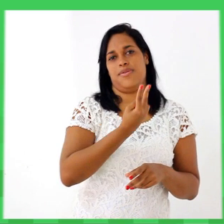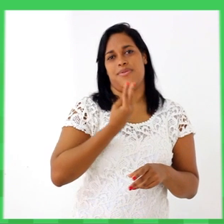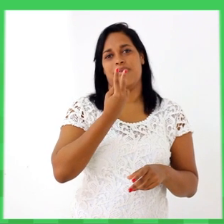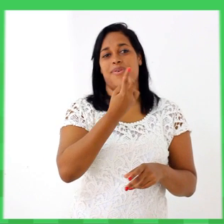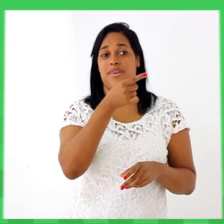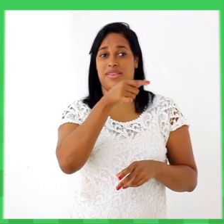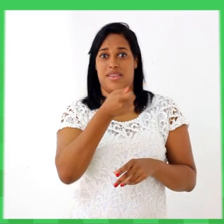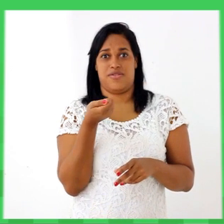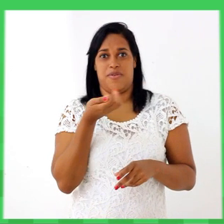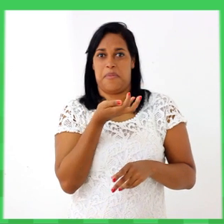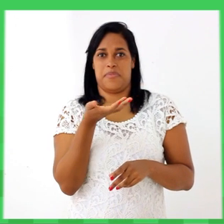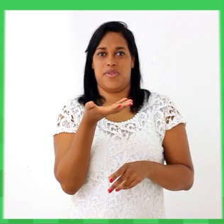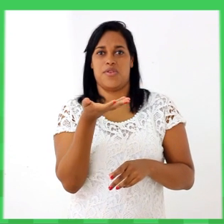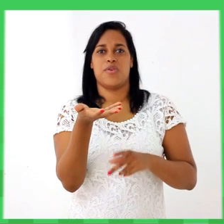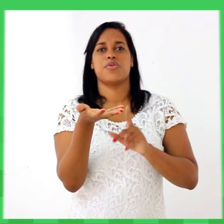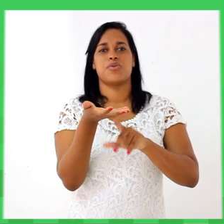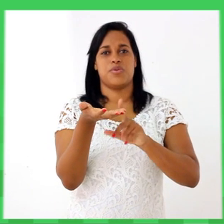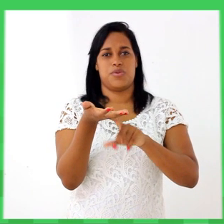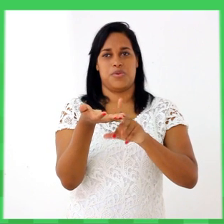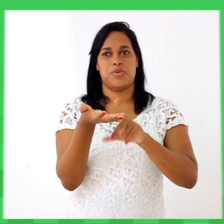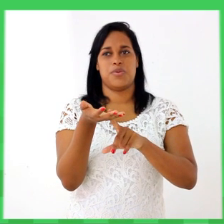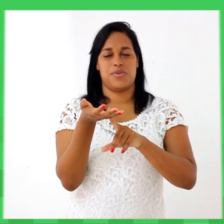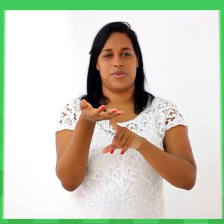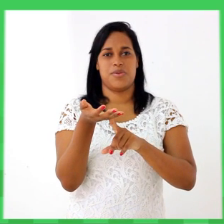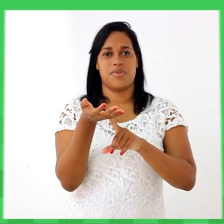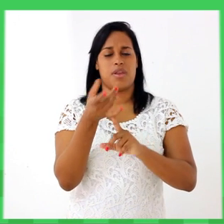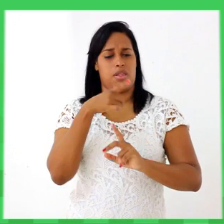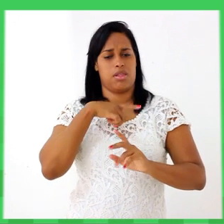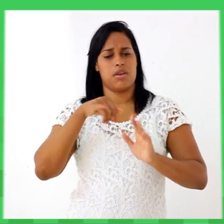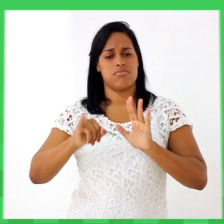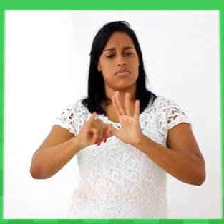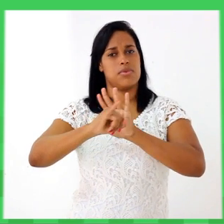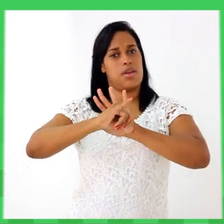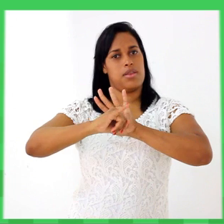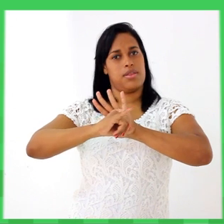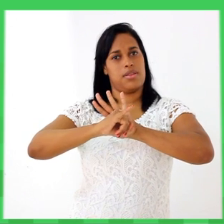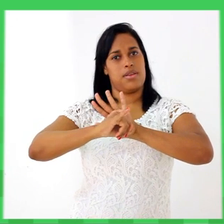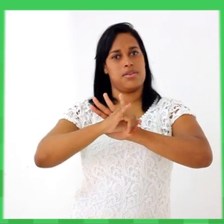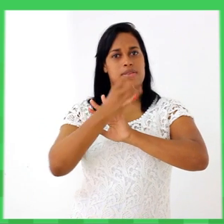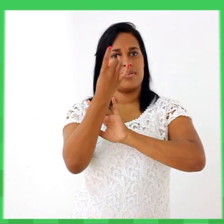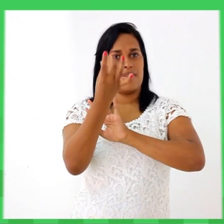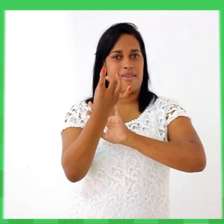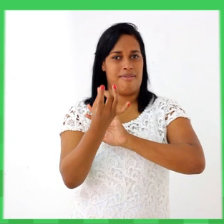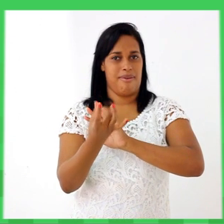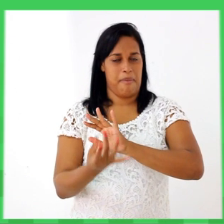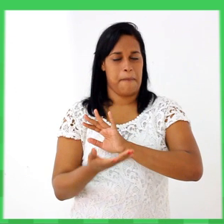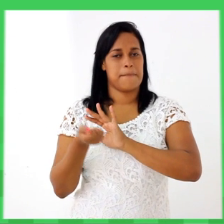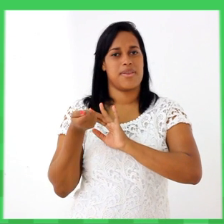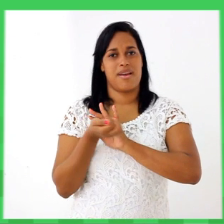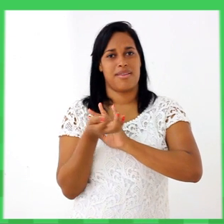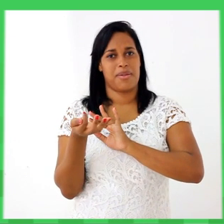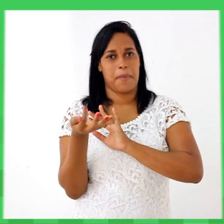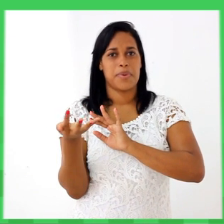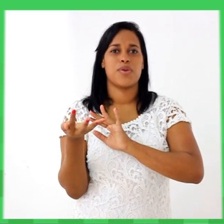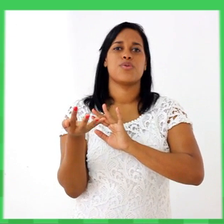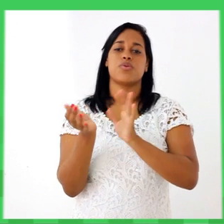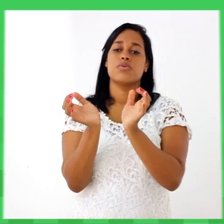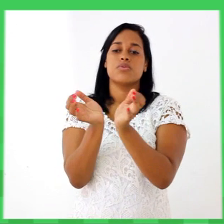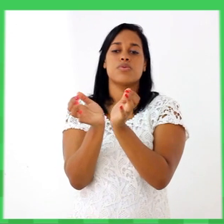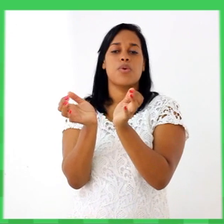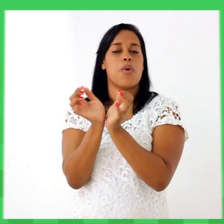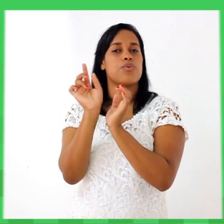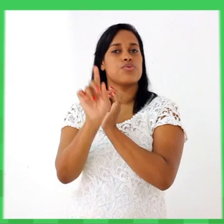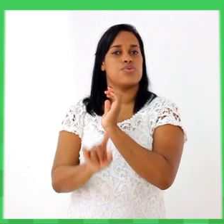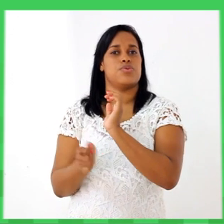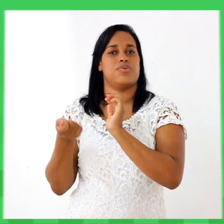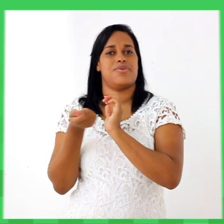desse produto que unifica, dá uma identidade única para cada produto no meu conjunto de